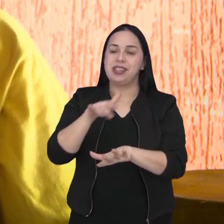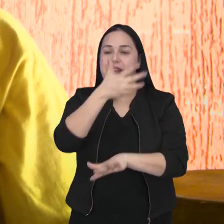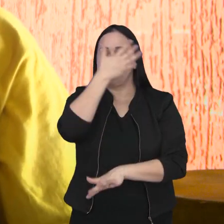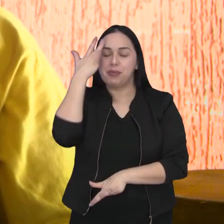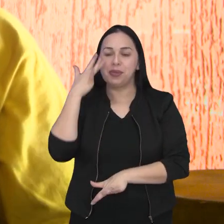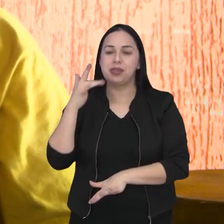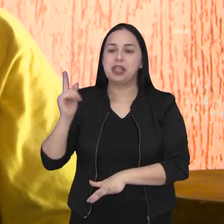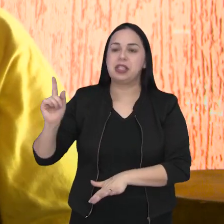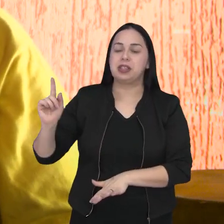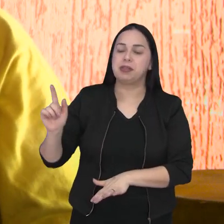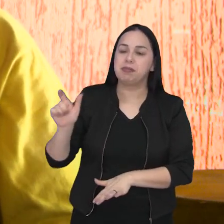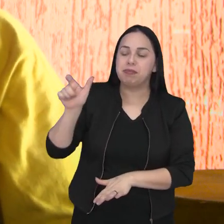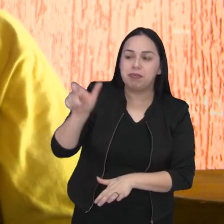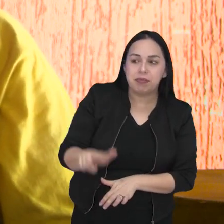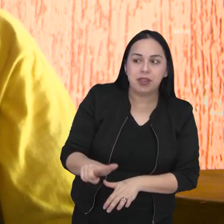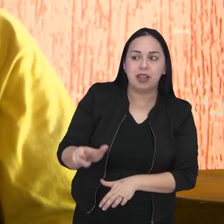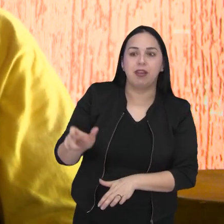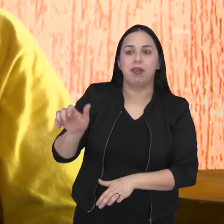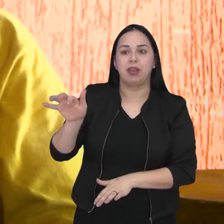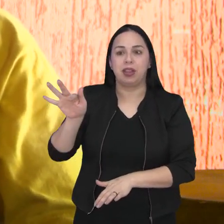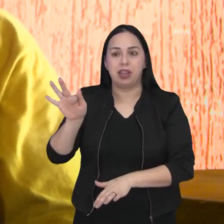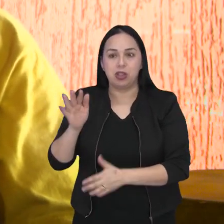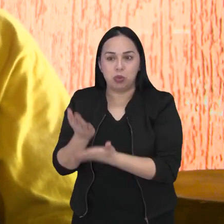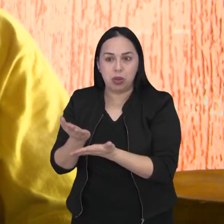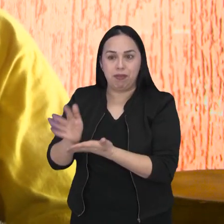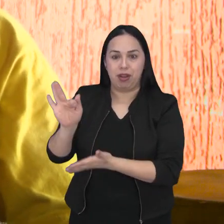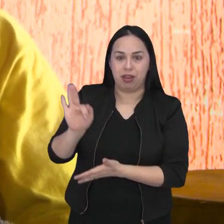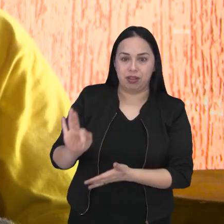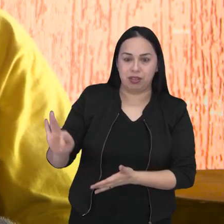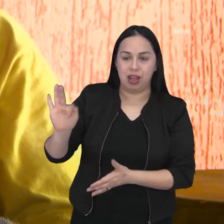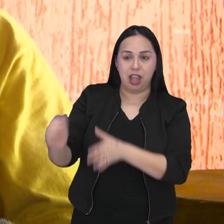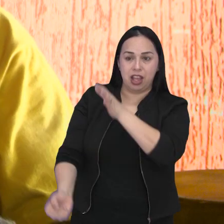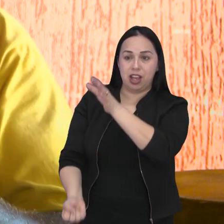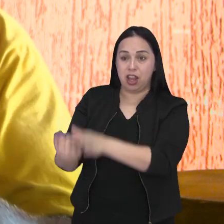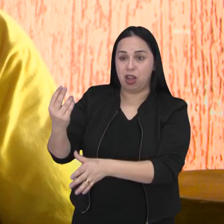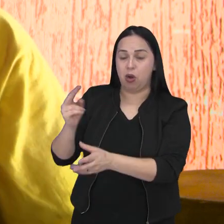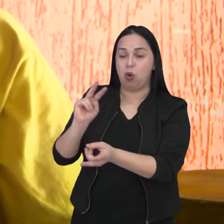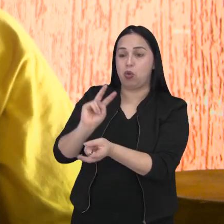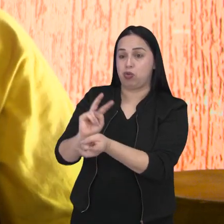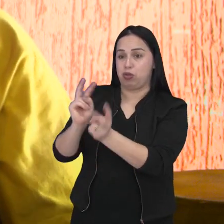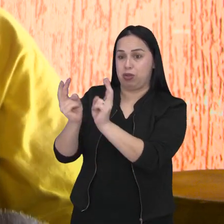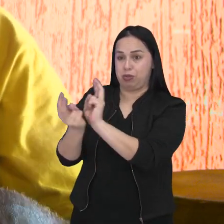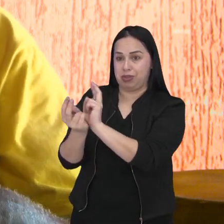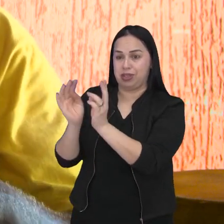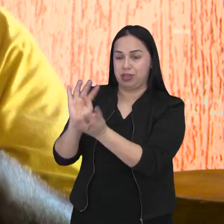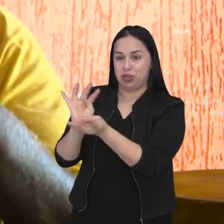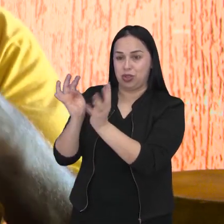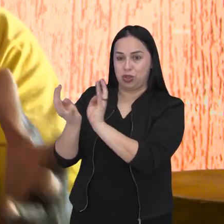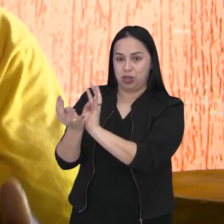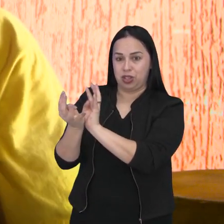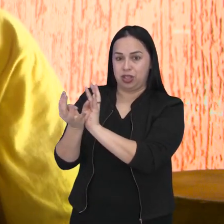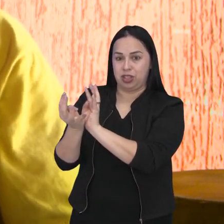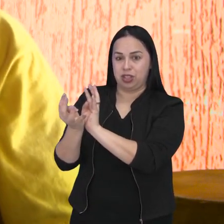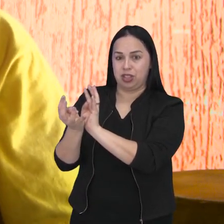né? Então, muitas vezes as pessoas são pessoas que de faculdade, aí muitas vezes montam um grupo